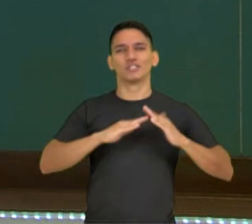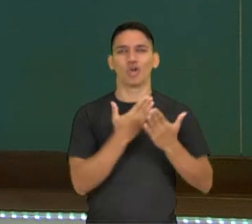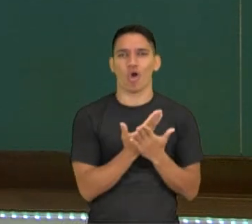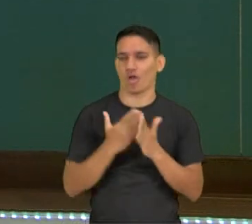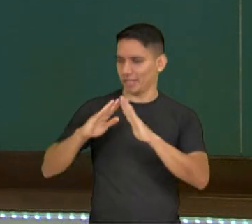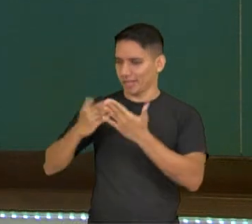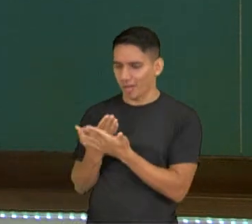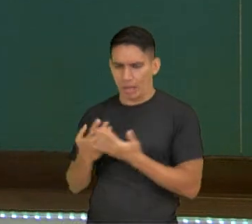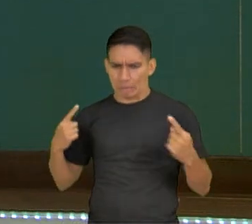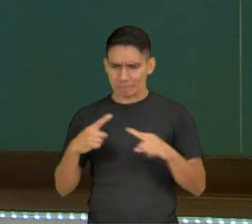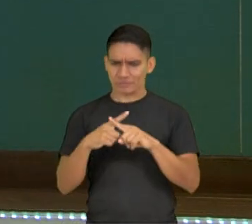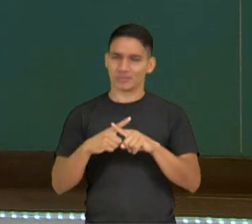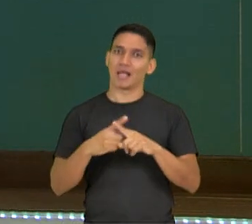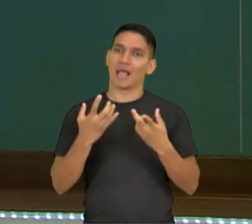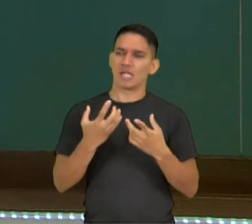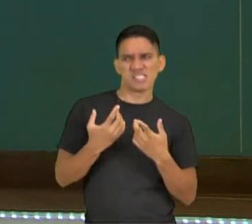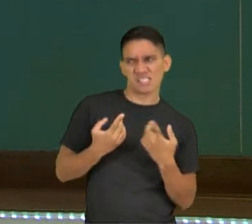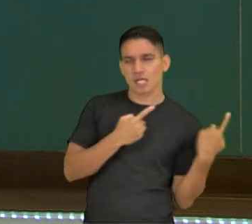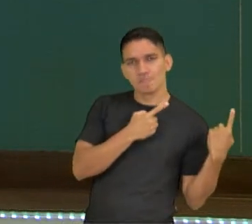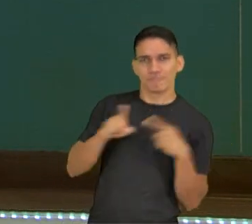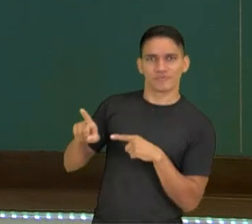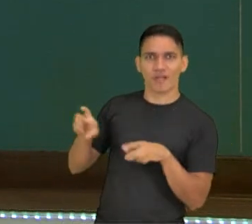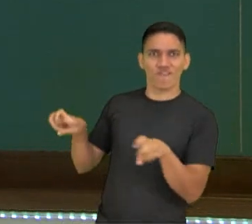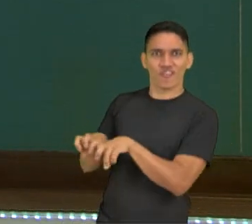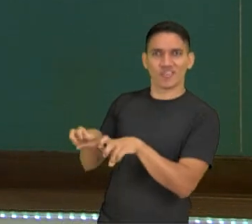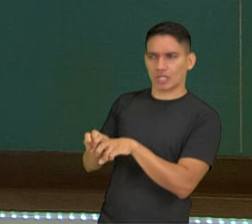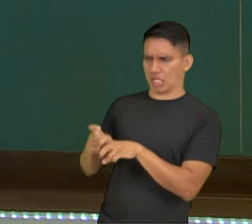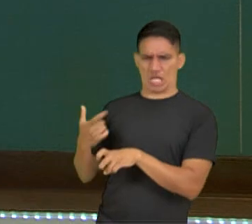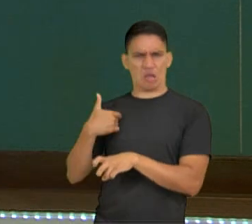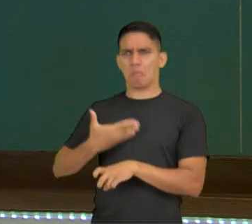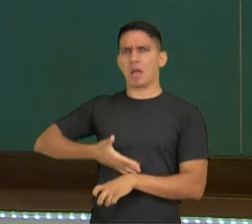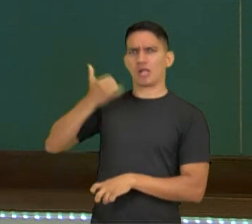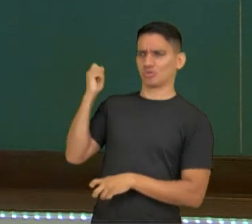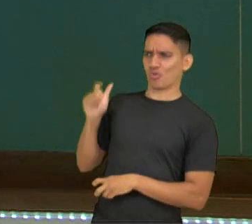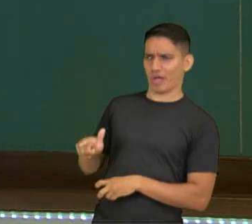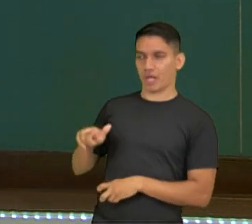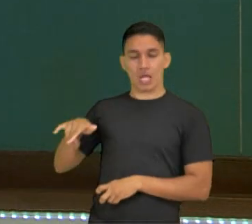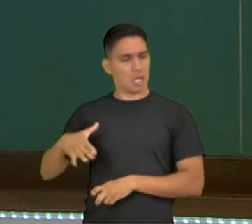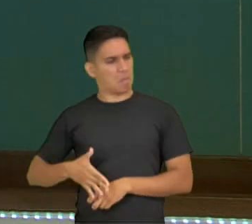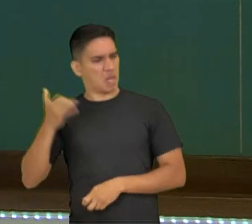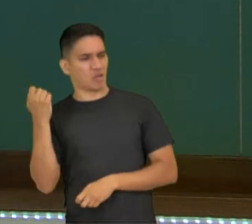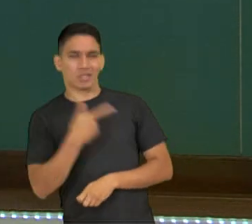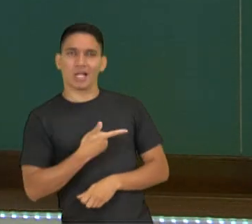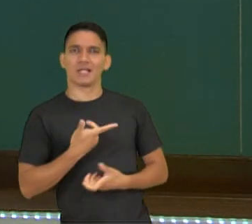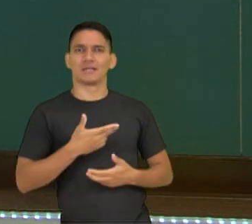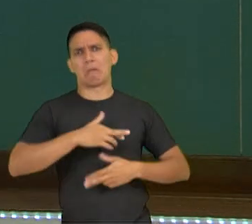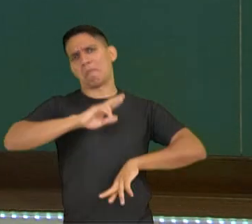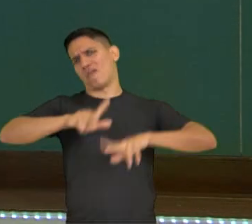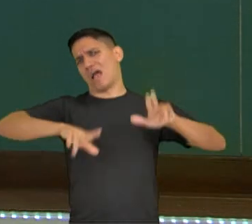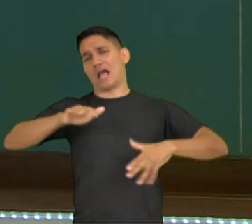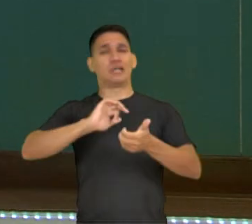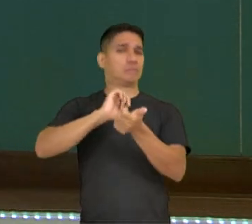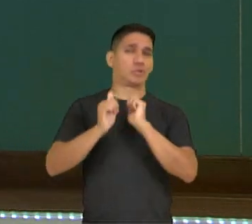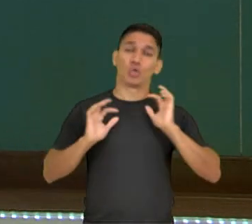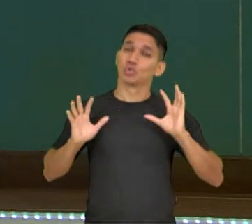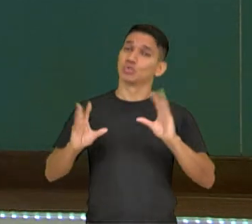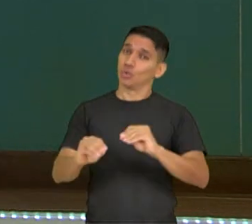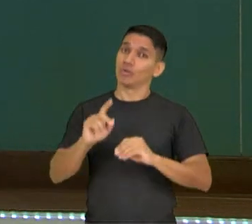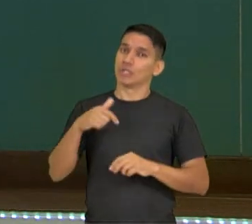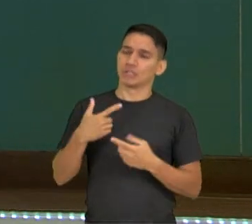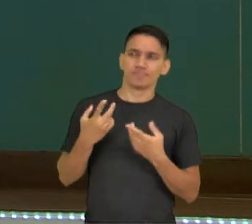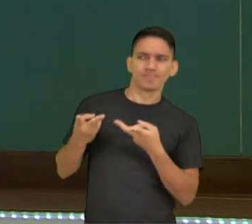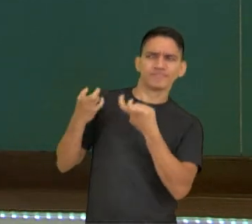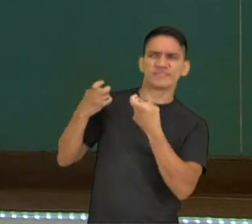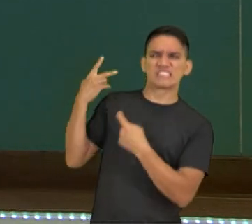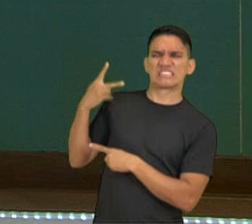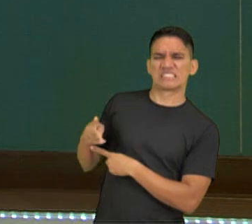futsal, você quer ganhar do próximo, então ele é visto como seu adversário. Badminton, vôlei, todos os esportes. Então,